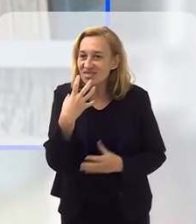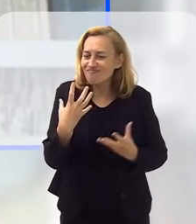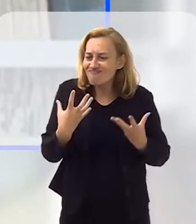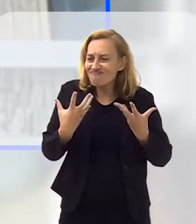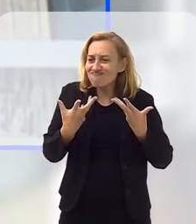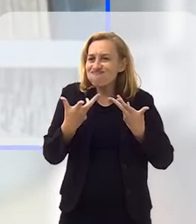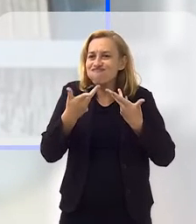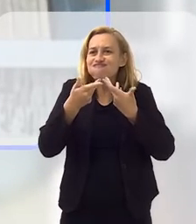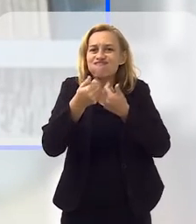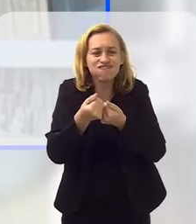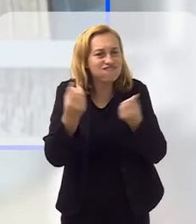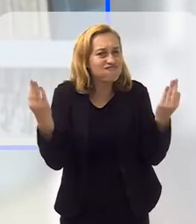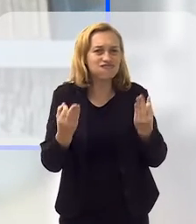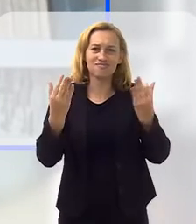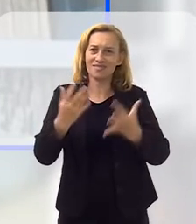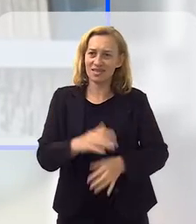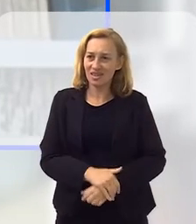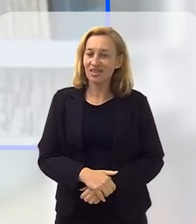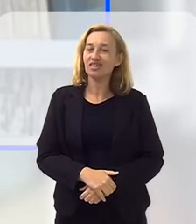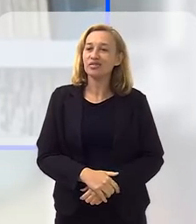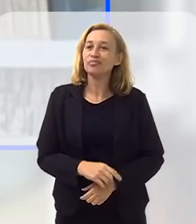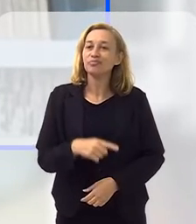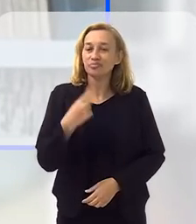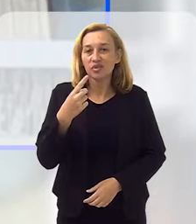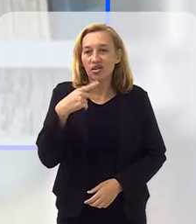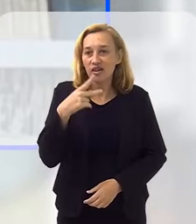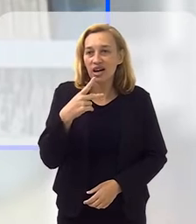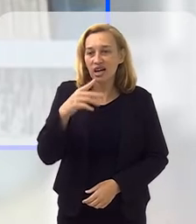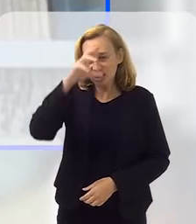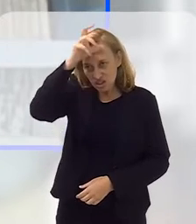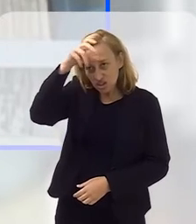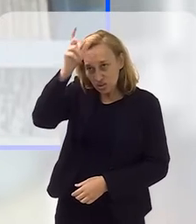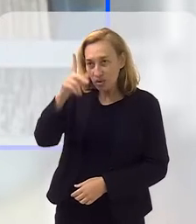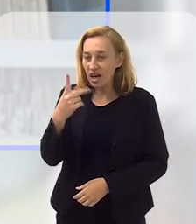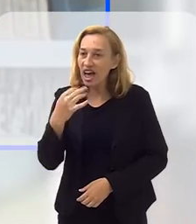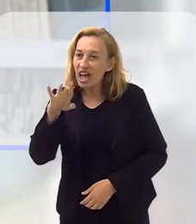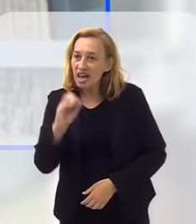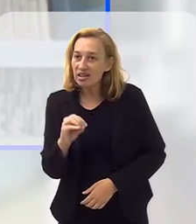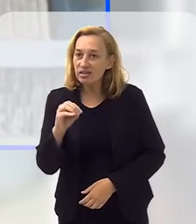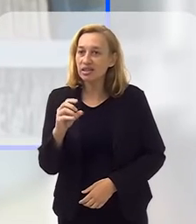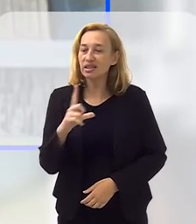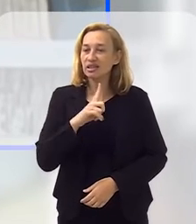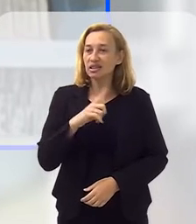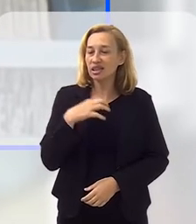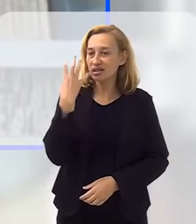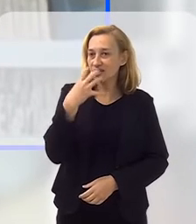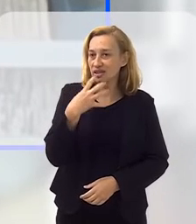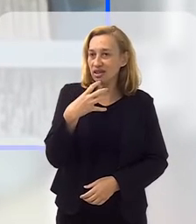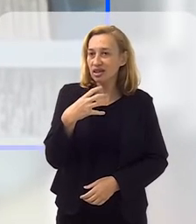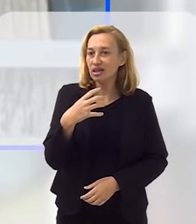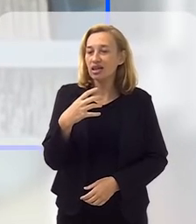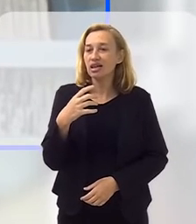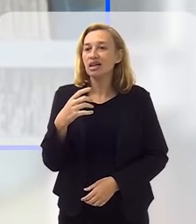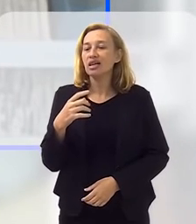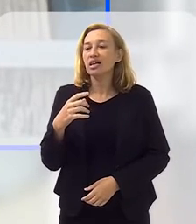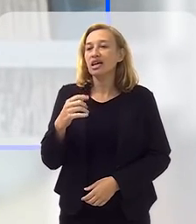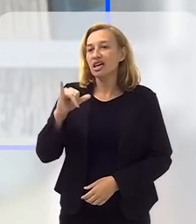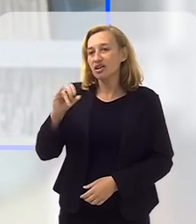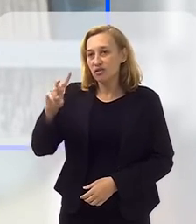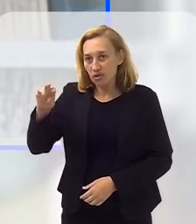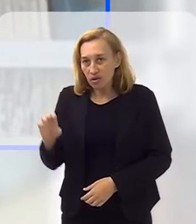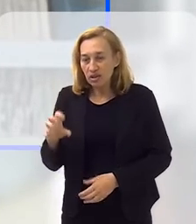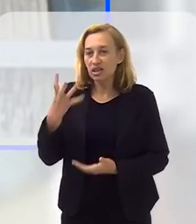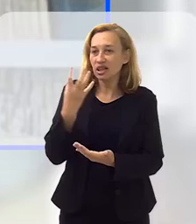uma linha melódica muito rica. Né? Para a gente citar o tio Hélio, por exemplo, ele tem o Cantei Só para Distrair, que Dona